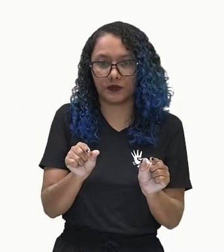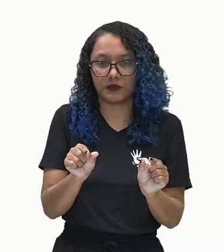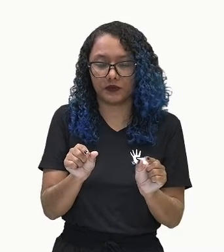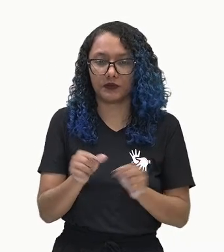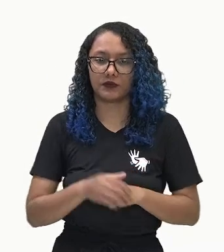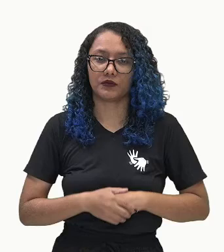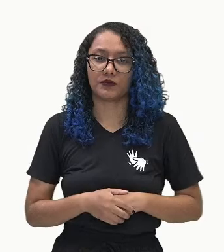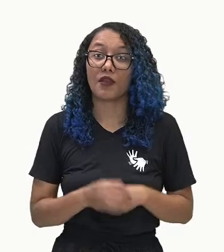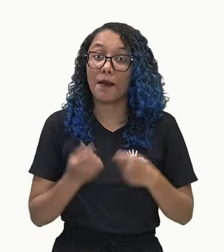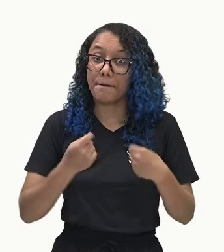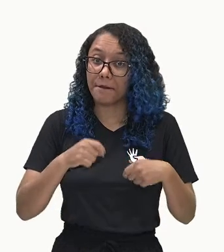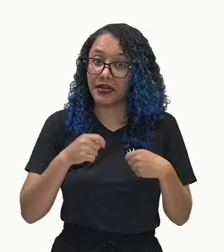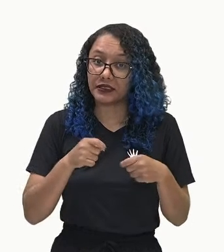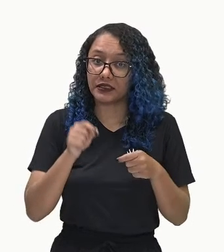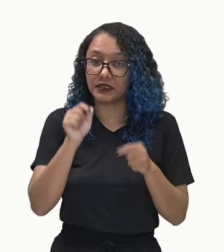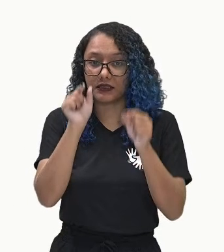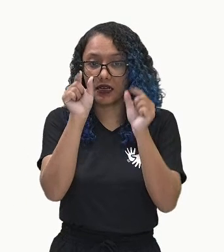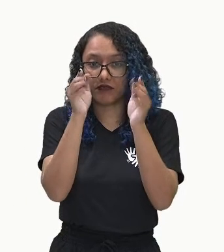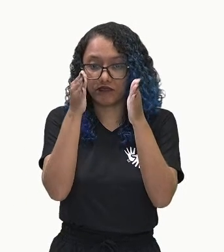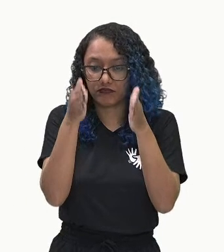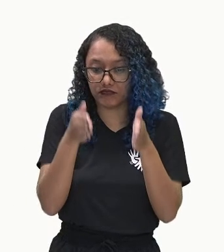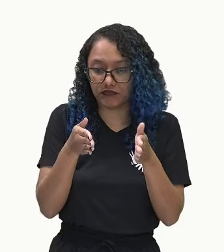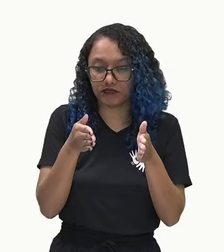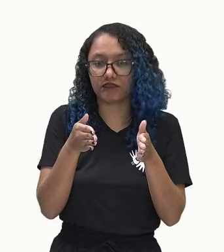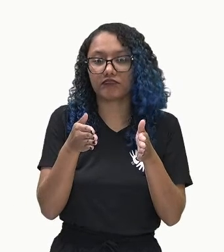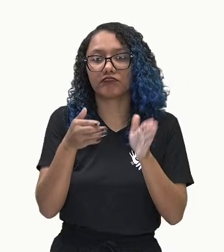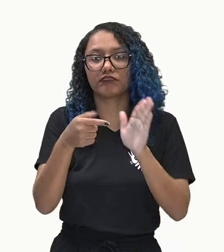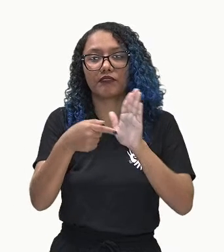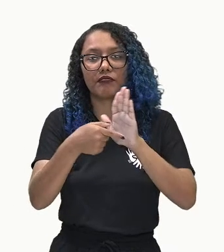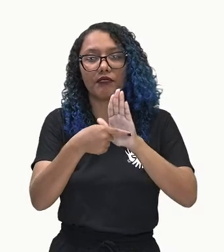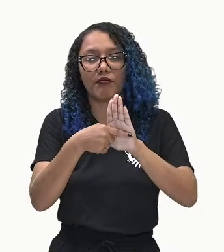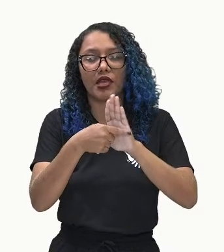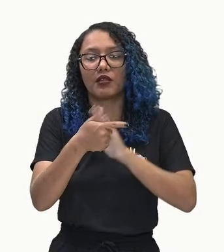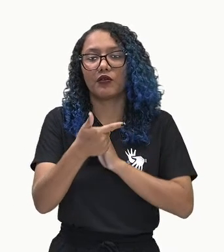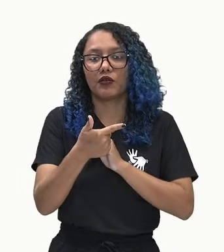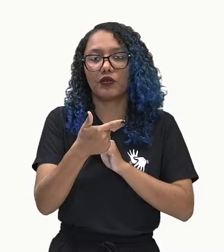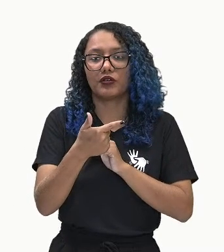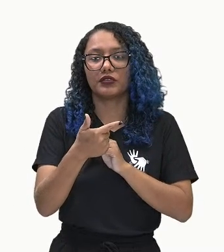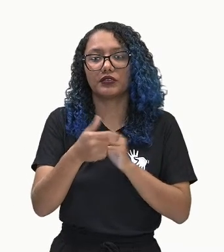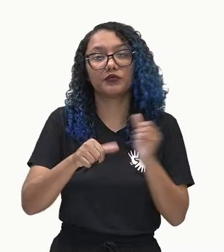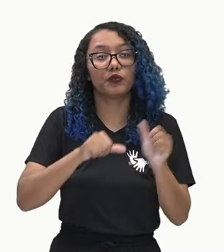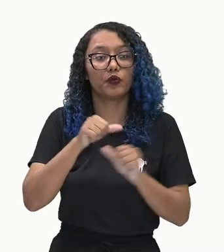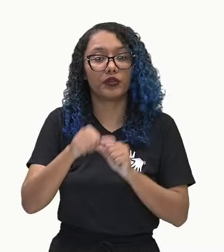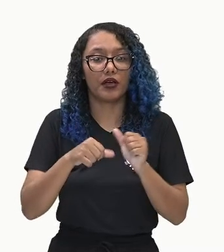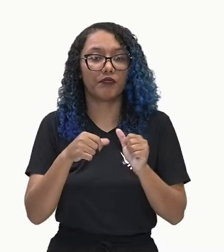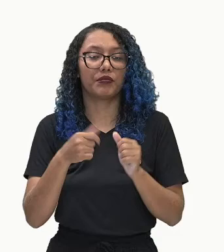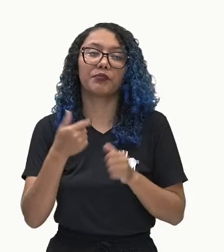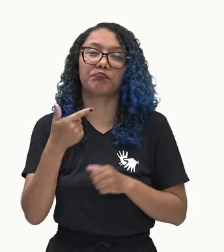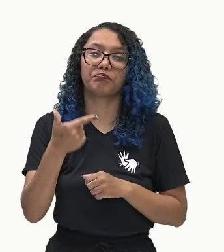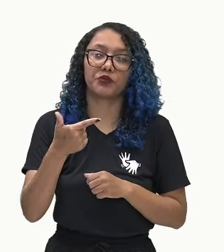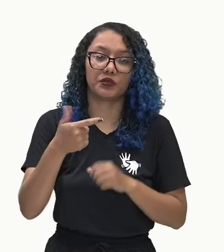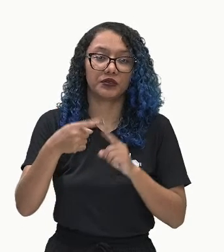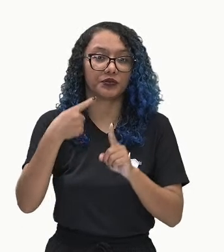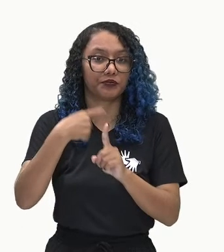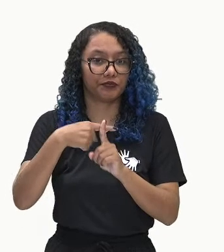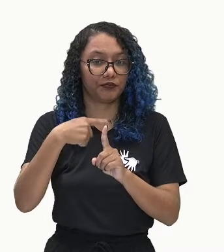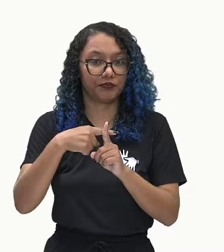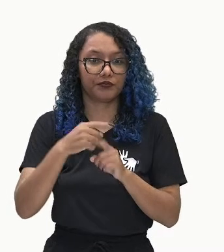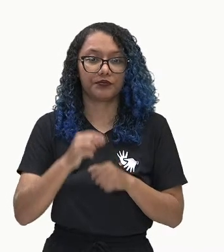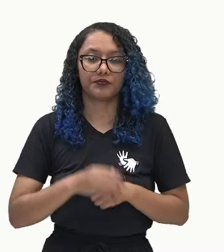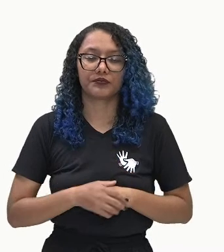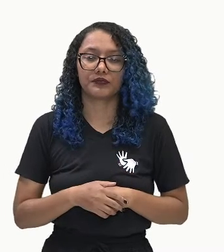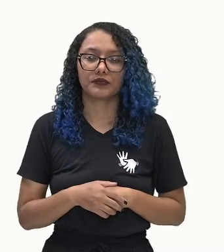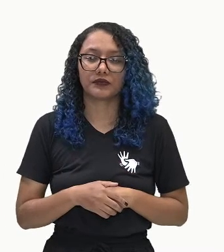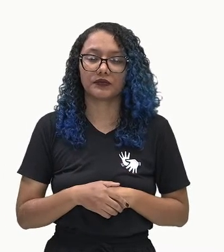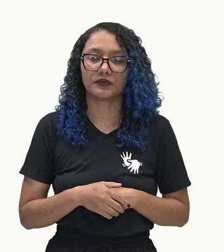vai transformar esse menos 2 em 2 positivo. Então, você tem aí, ó, a